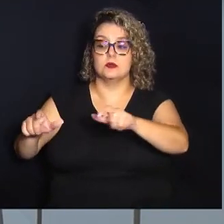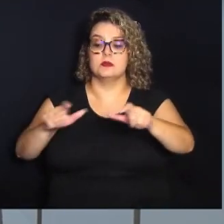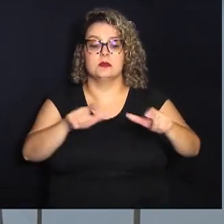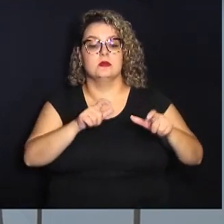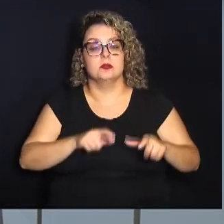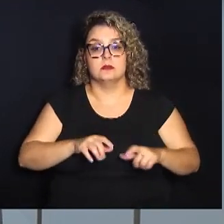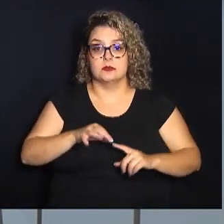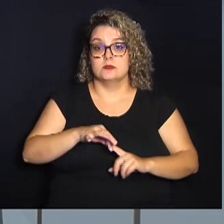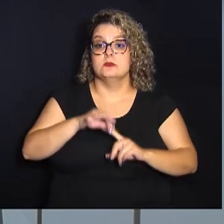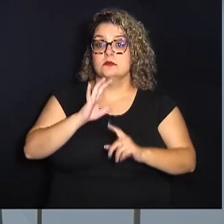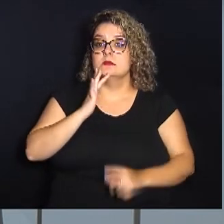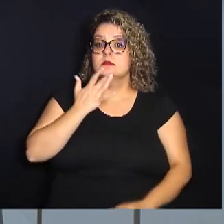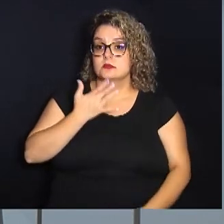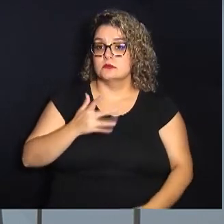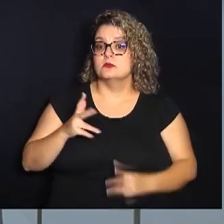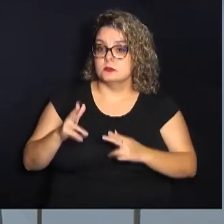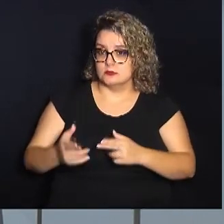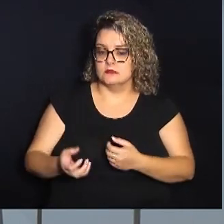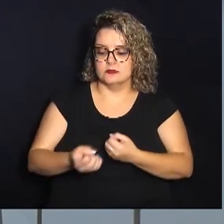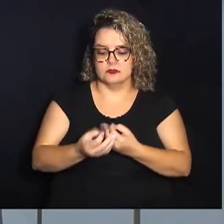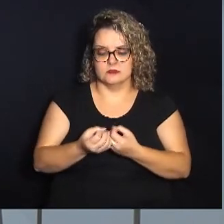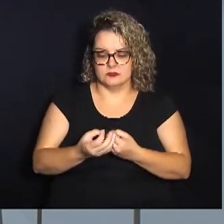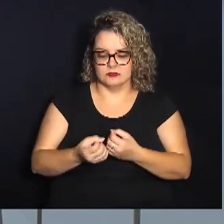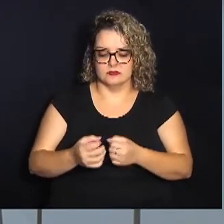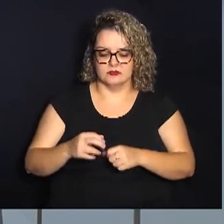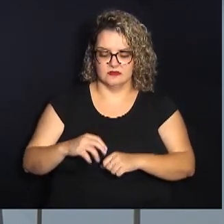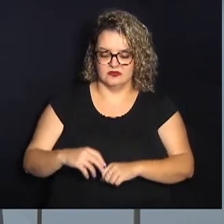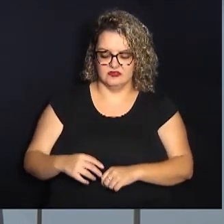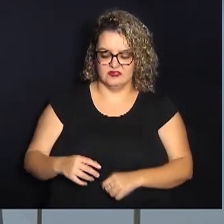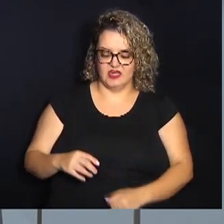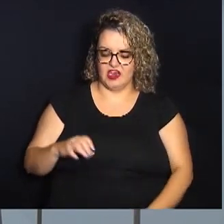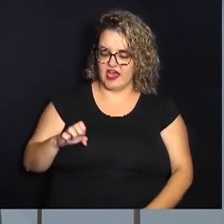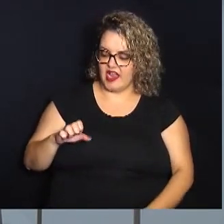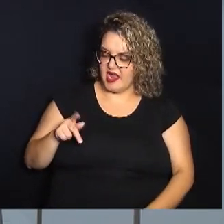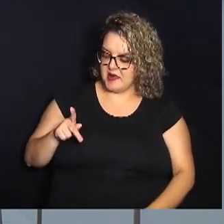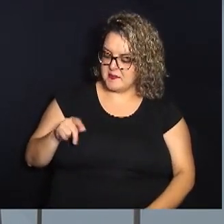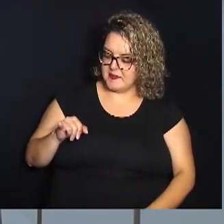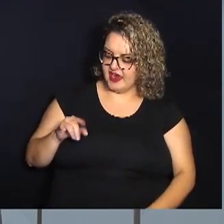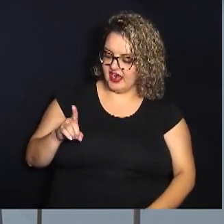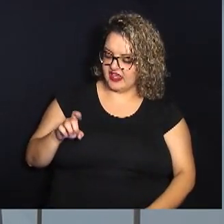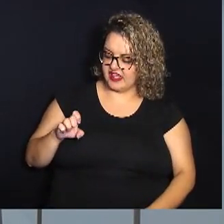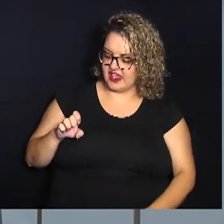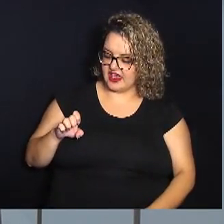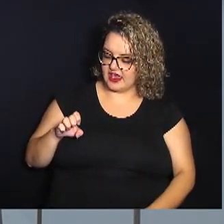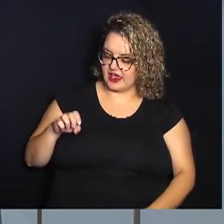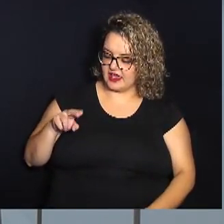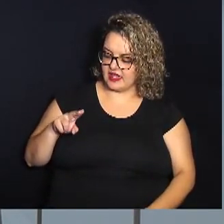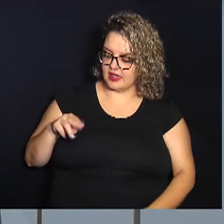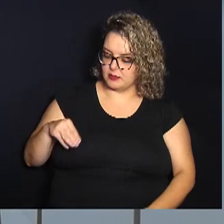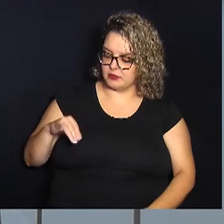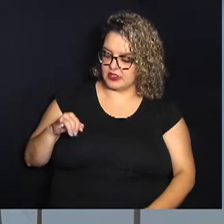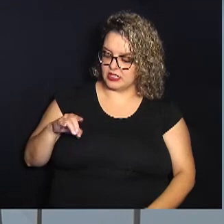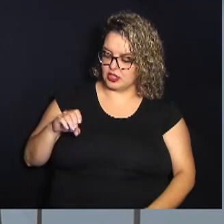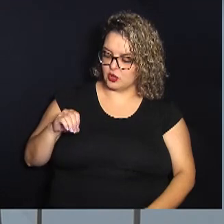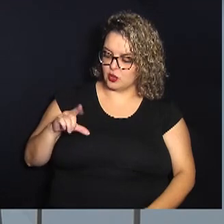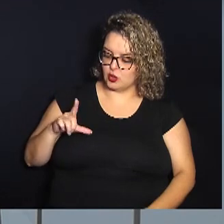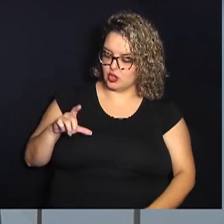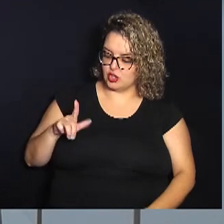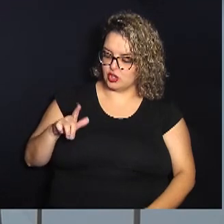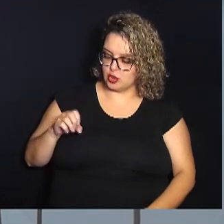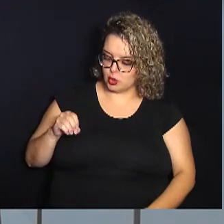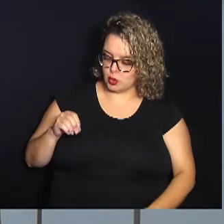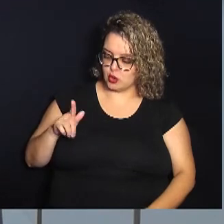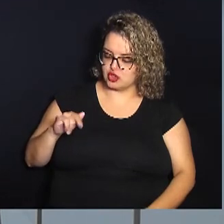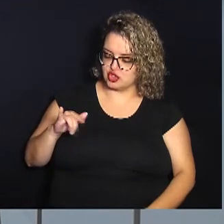de acordo aí com os dados epidemiológicos. Então a gente manda essa empresa um cronograma semanal para vários locais, para fazer visita